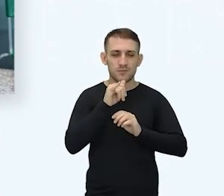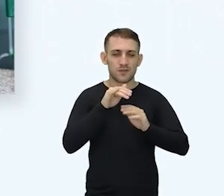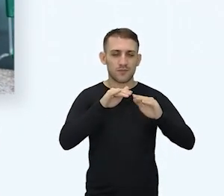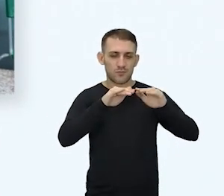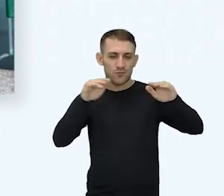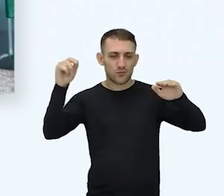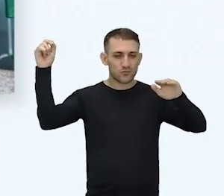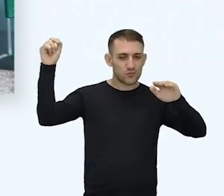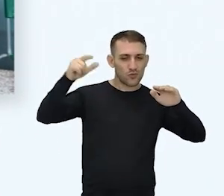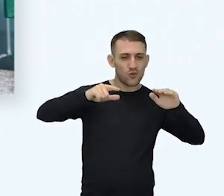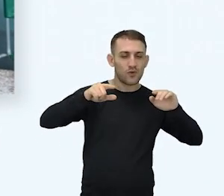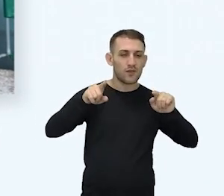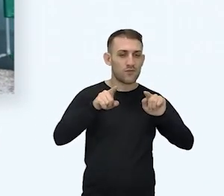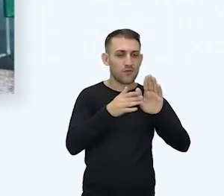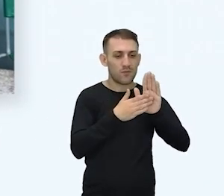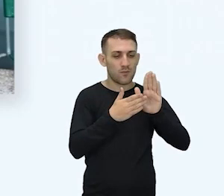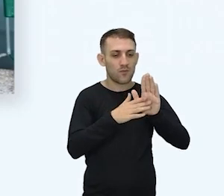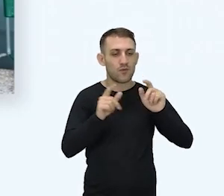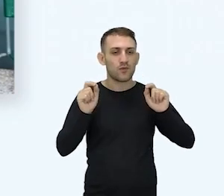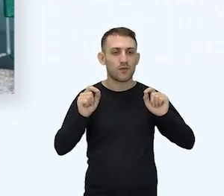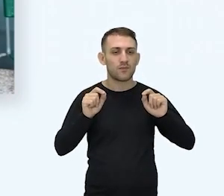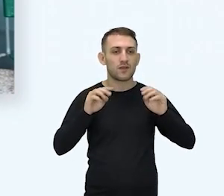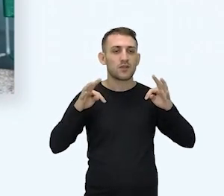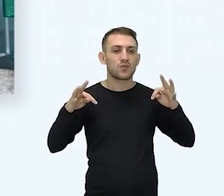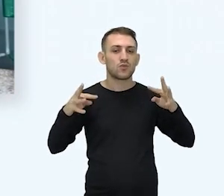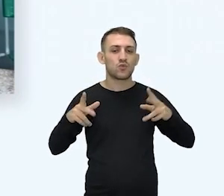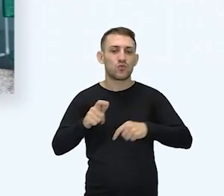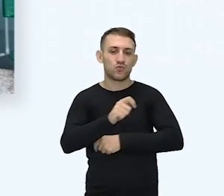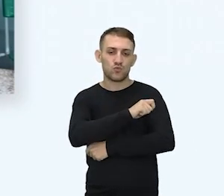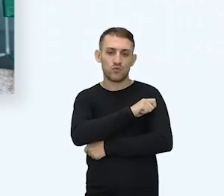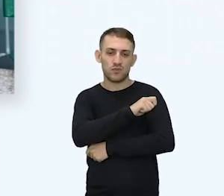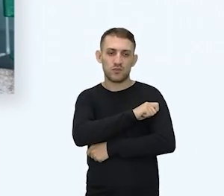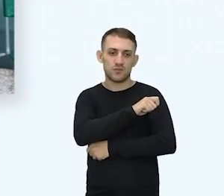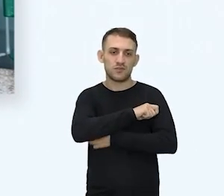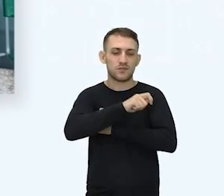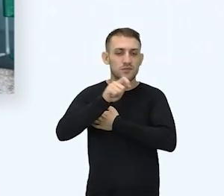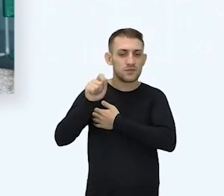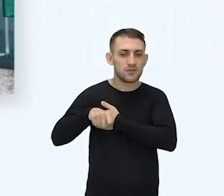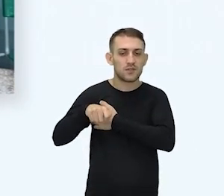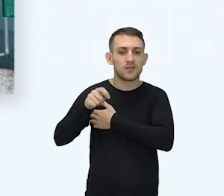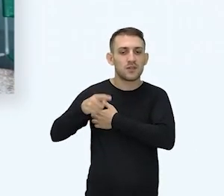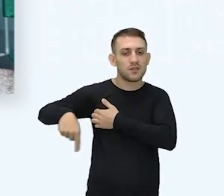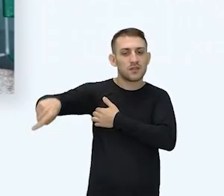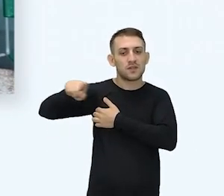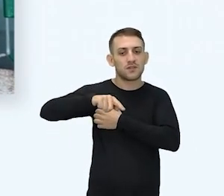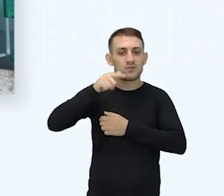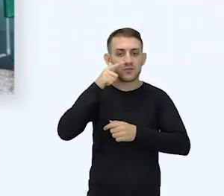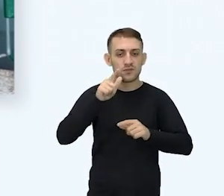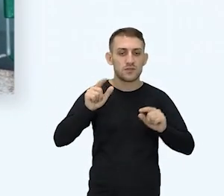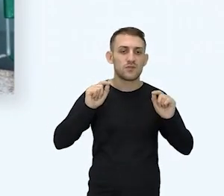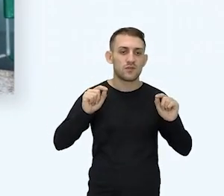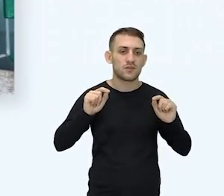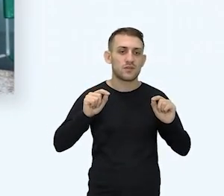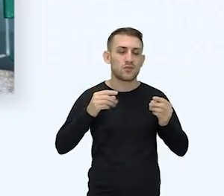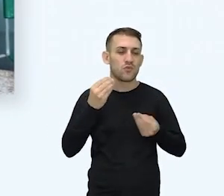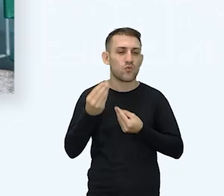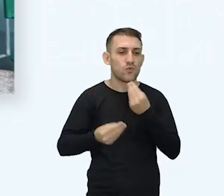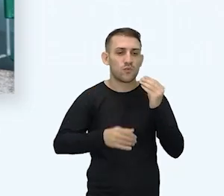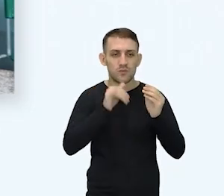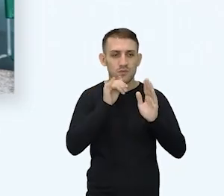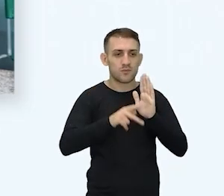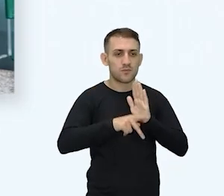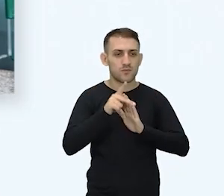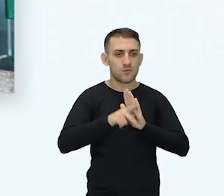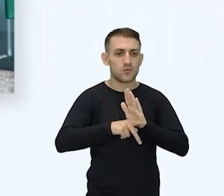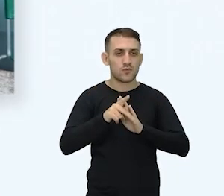E foi proposto então isso para os meninos, para que eles tomassem como o projeto,